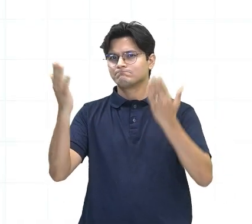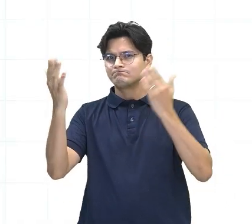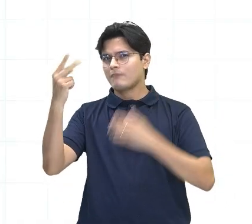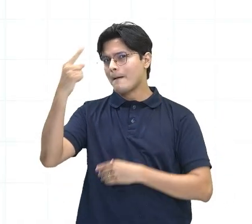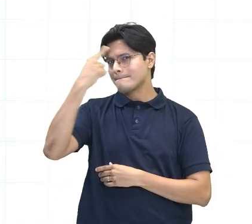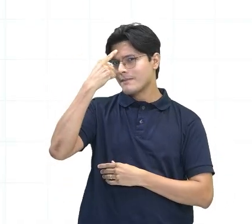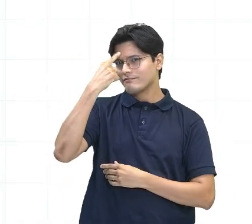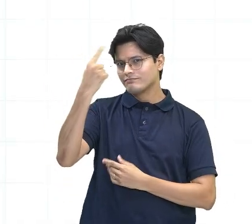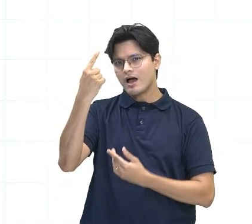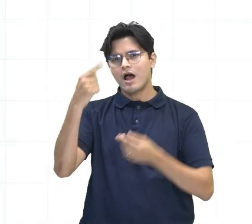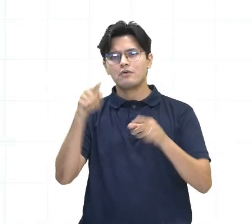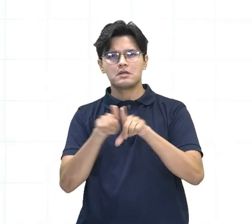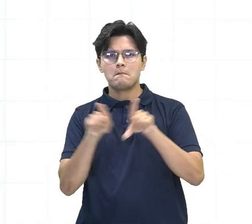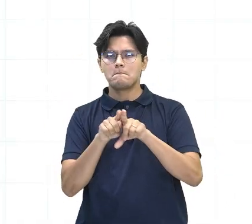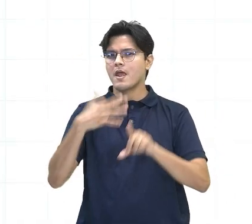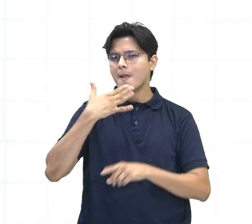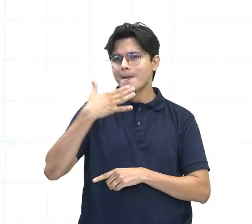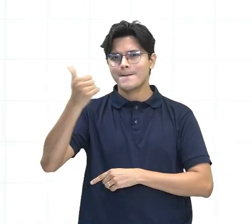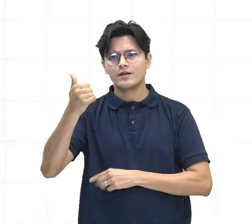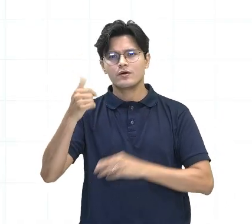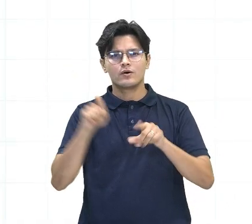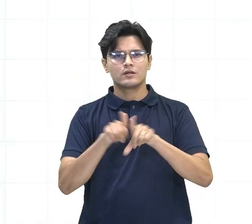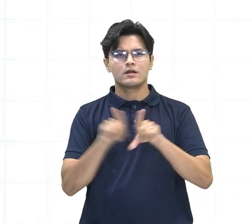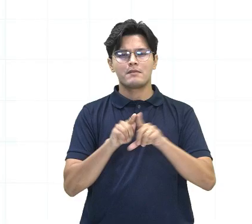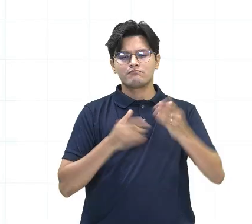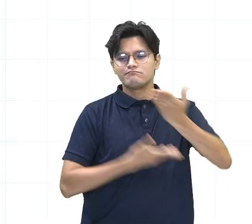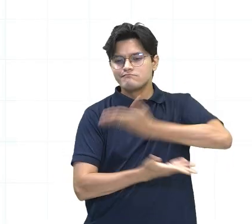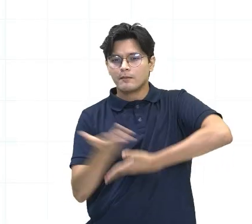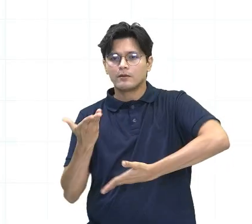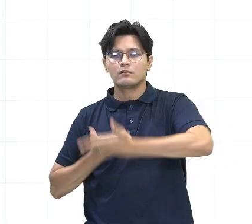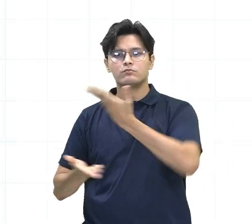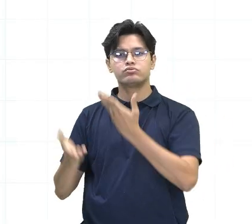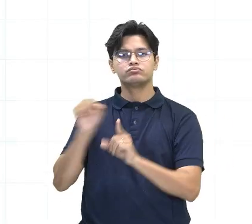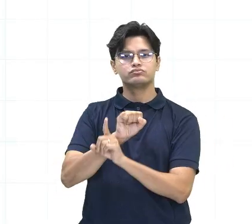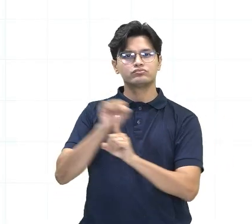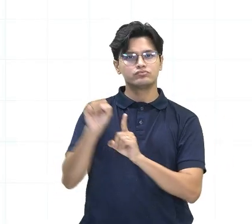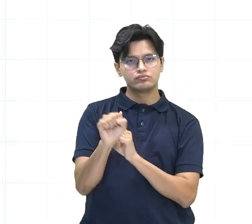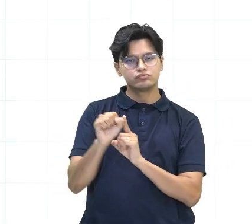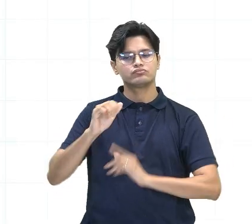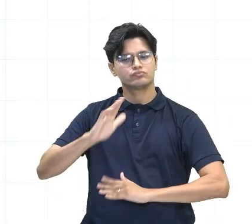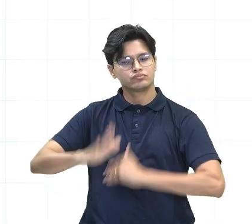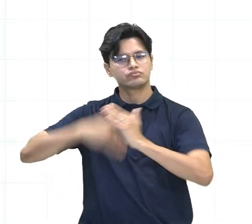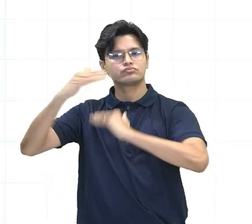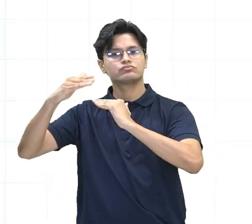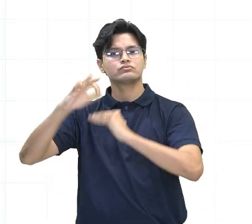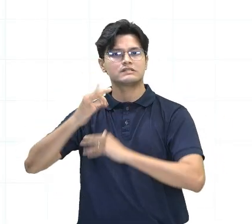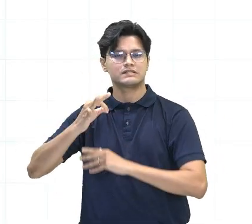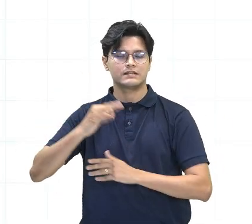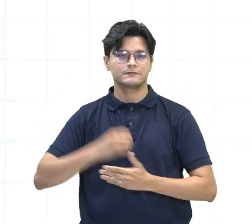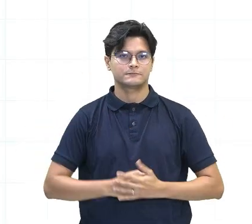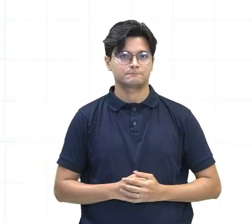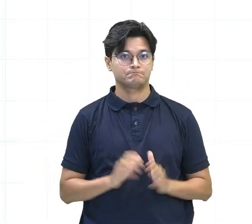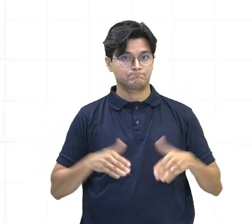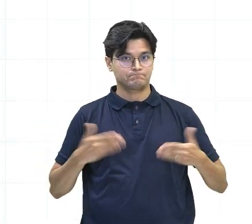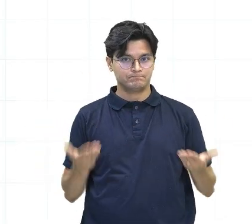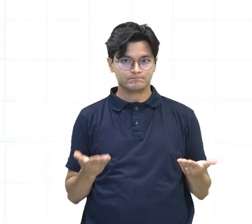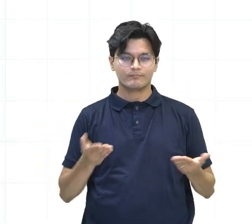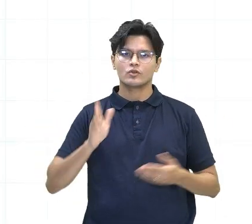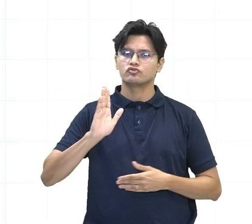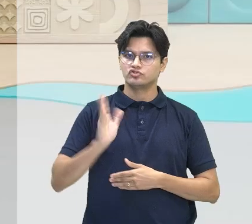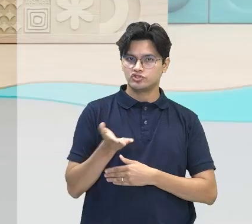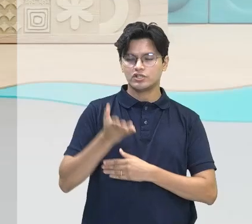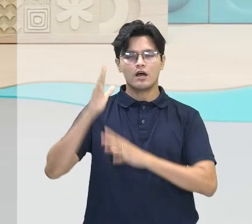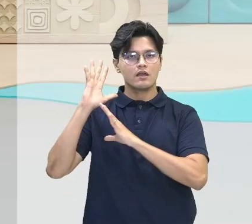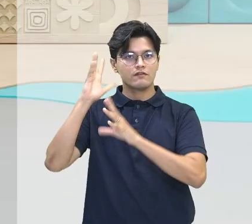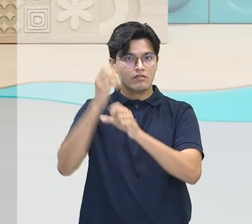seja, melhora diversos aspectos ali da vida humana, ok? Muito bem, agora que a gente revisou aqui